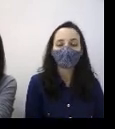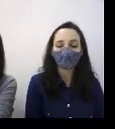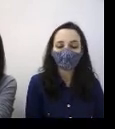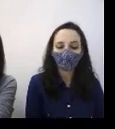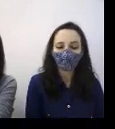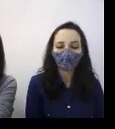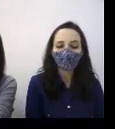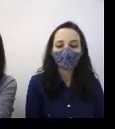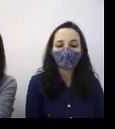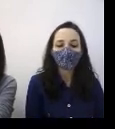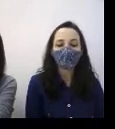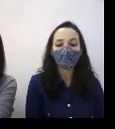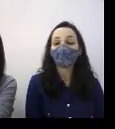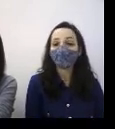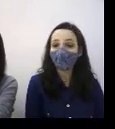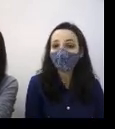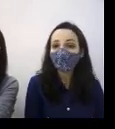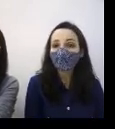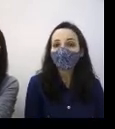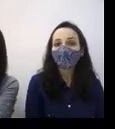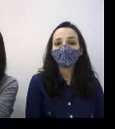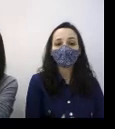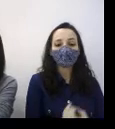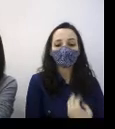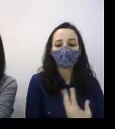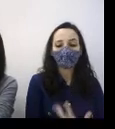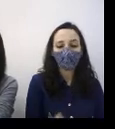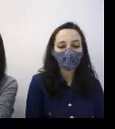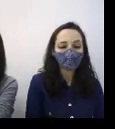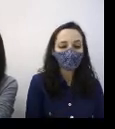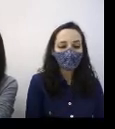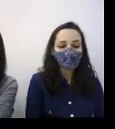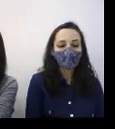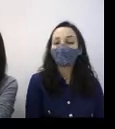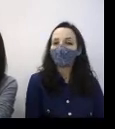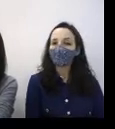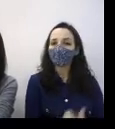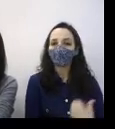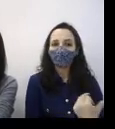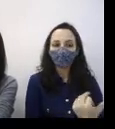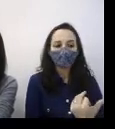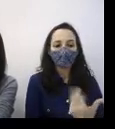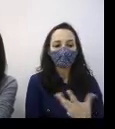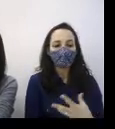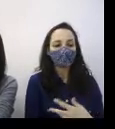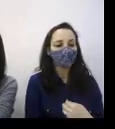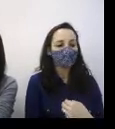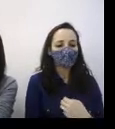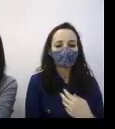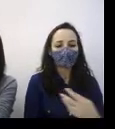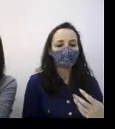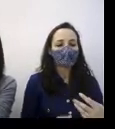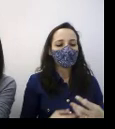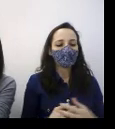é desagradável, né, é triste, precisa desse movimento, e conforme as exigências da vida, do